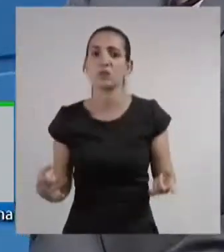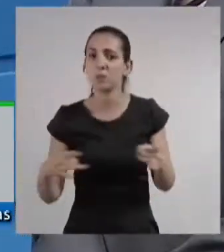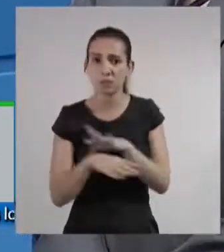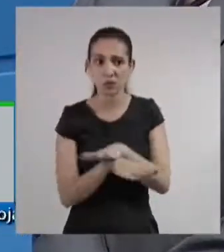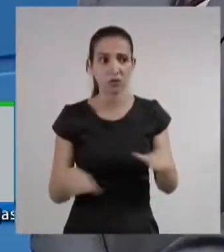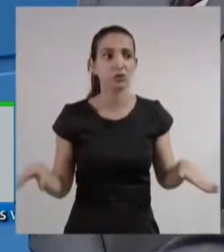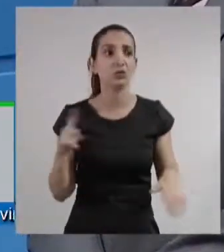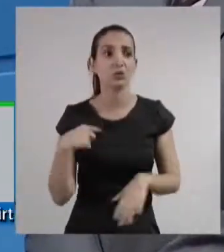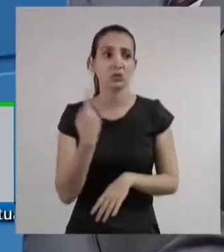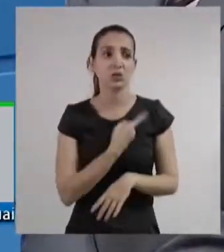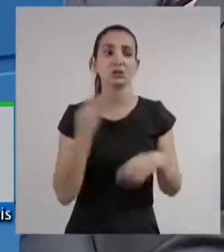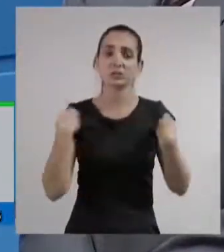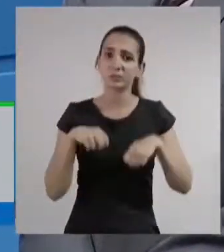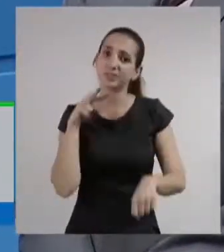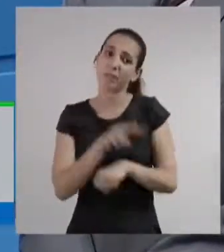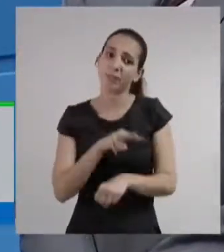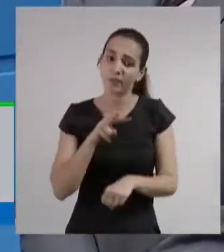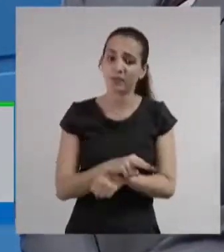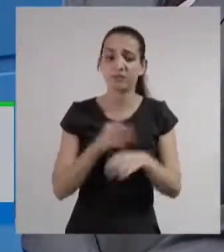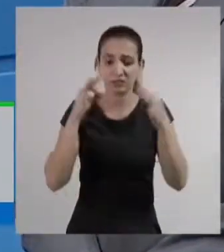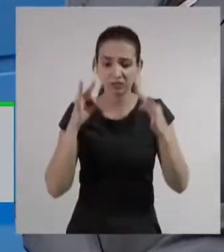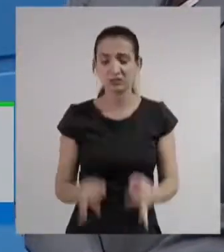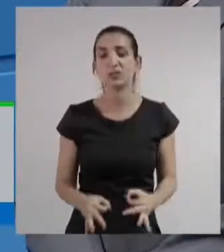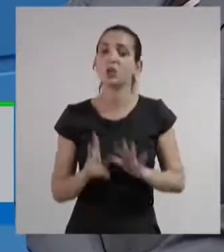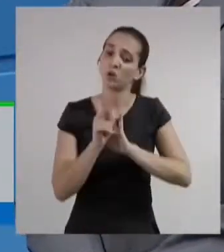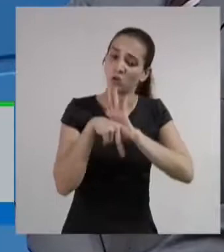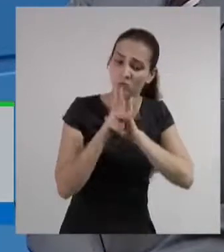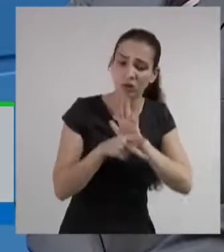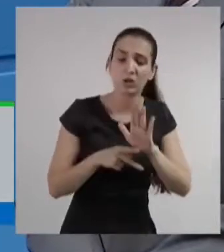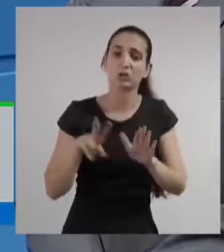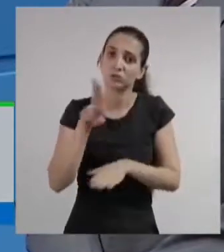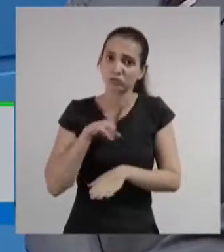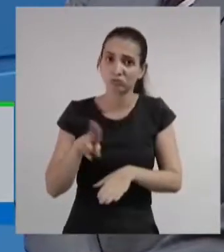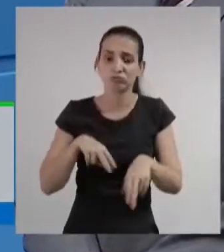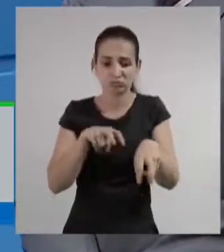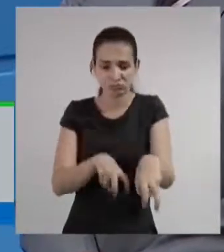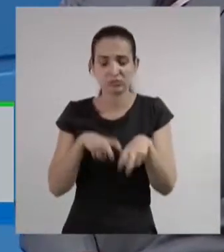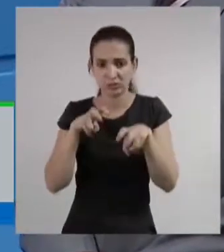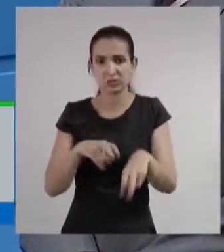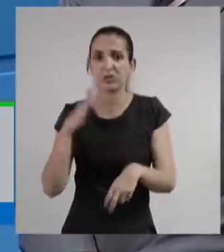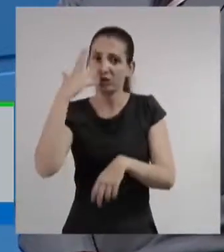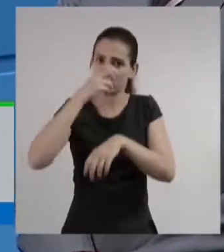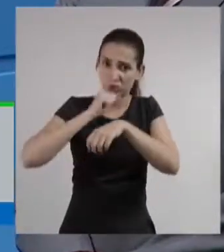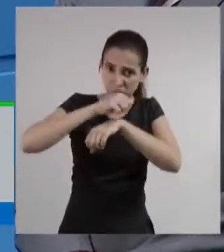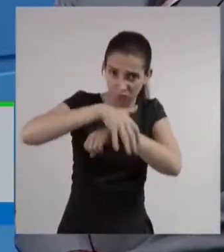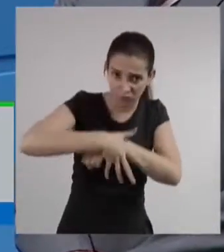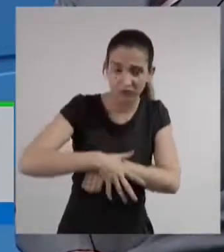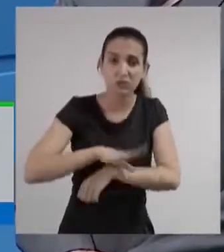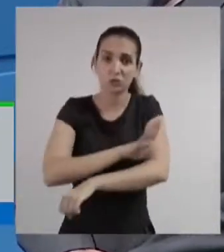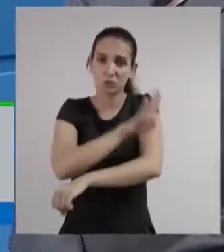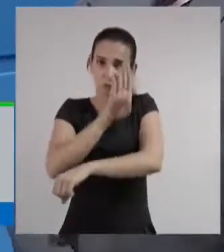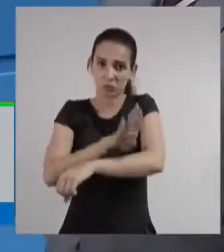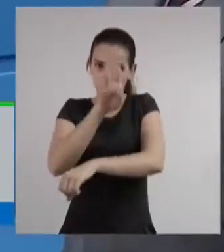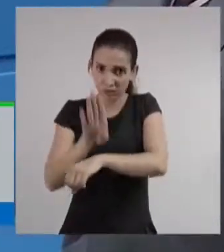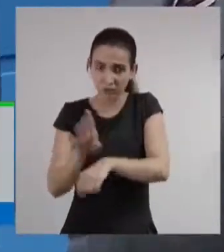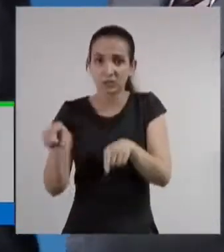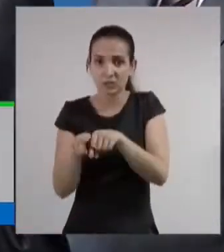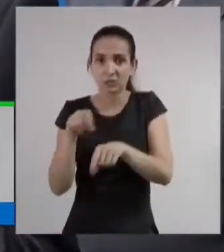temos que defender a feitura de um plano de manejo de uso do solo de Bonito, Bodoquena e Jardim.